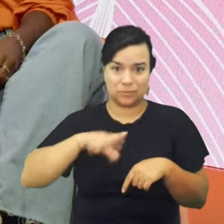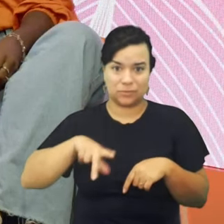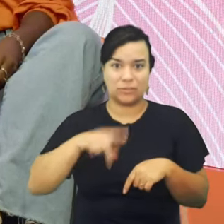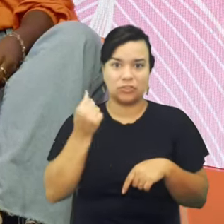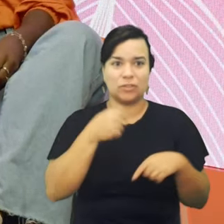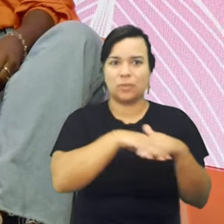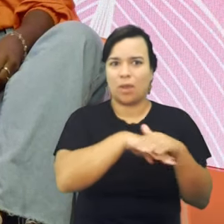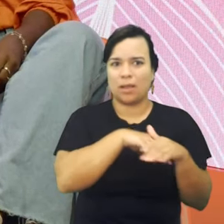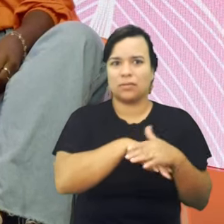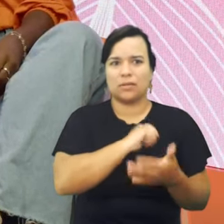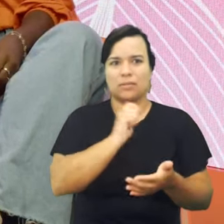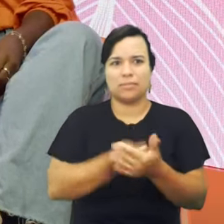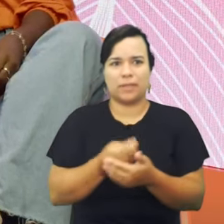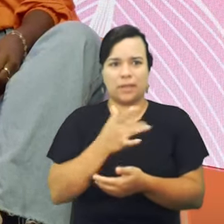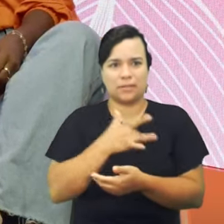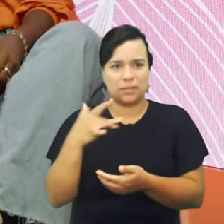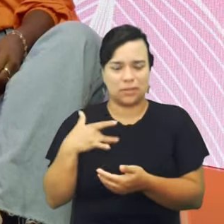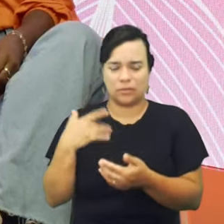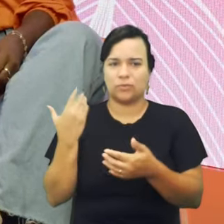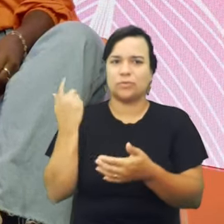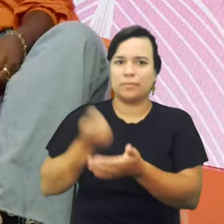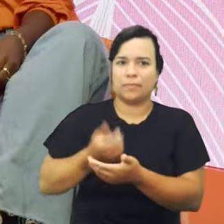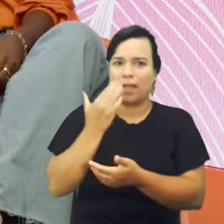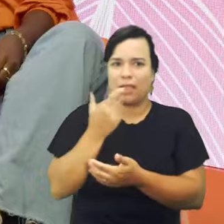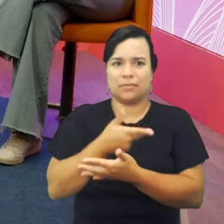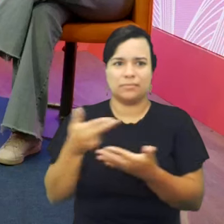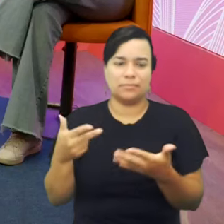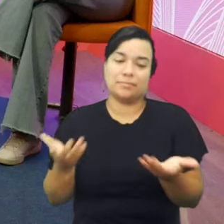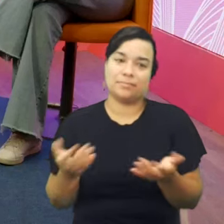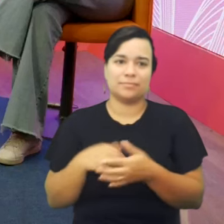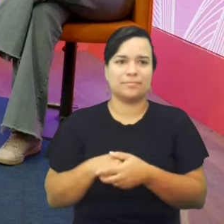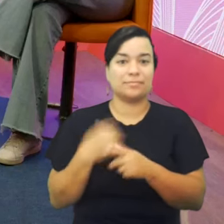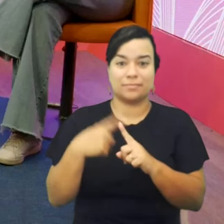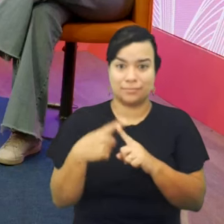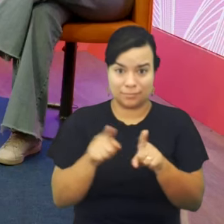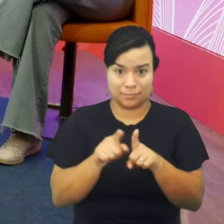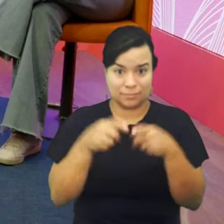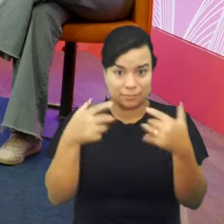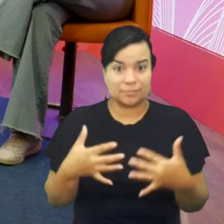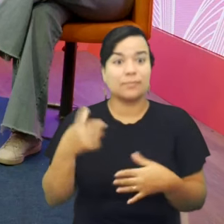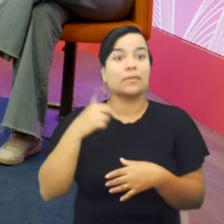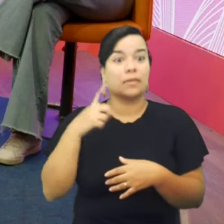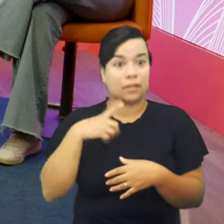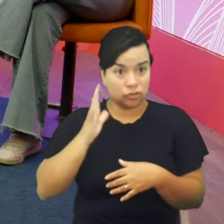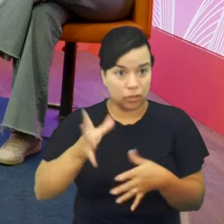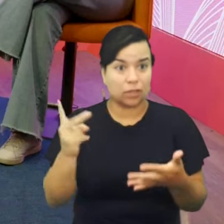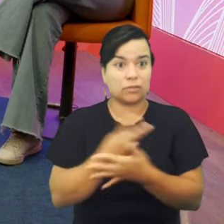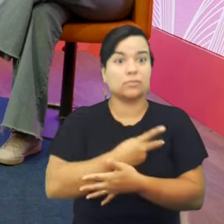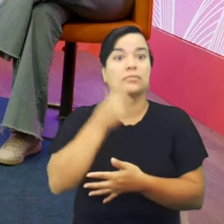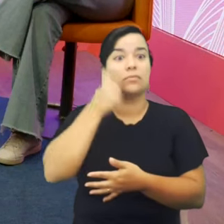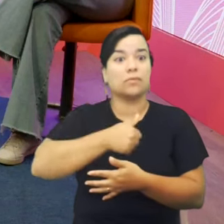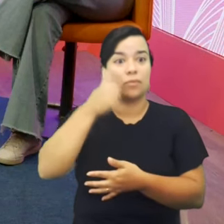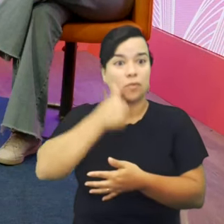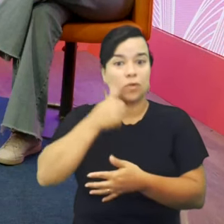o seu dinheiro, para pagar a sua saúde e para pagar a sua alimentação. E até porque, Carol, tem uma empresária que já veio aqui, a Kátia,